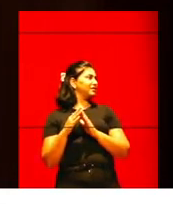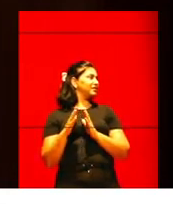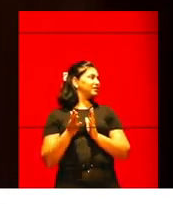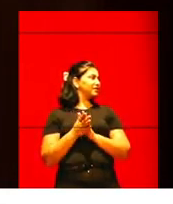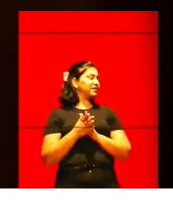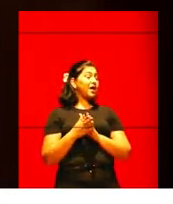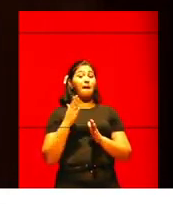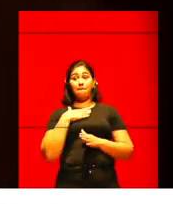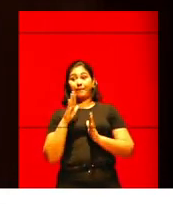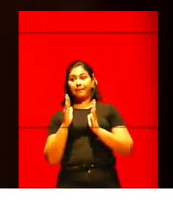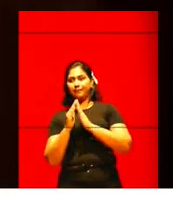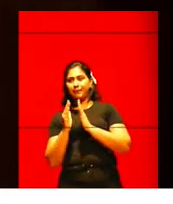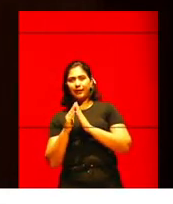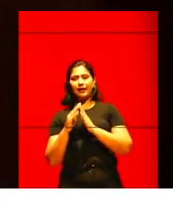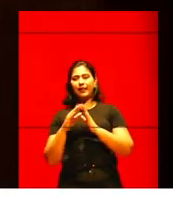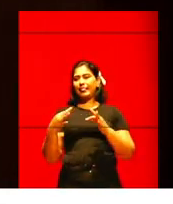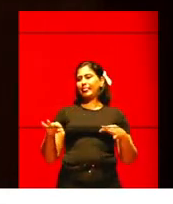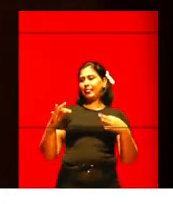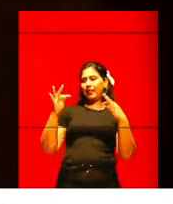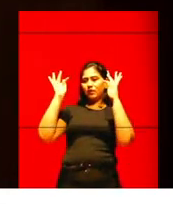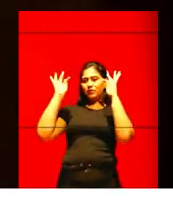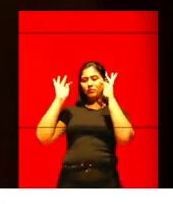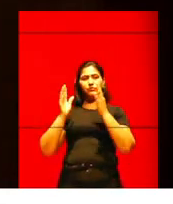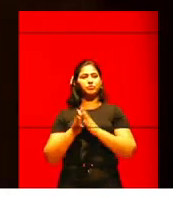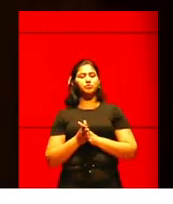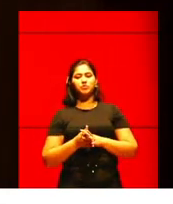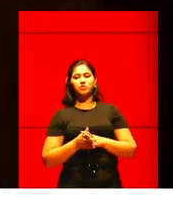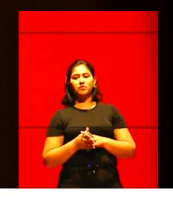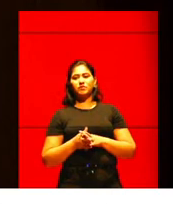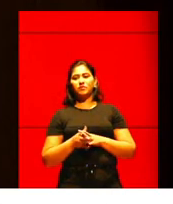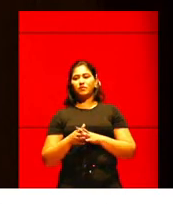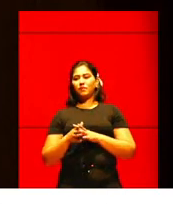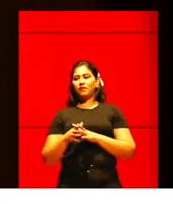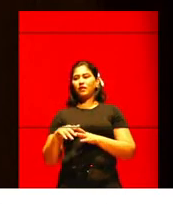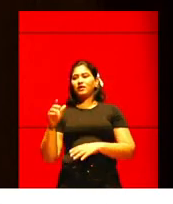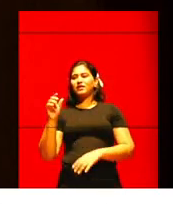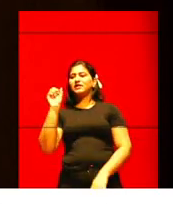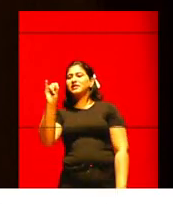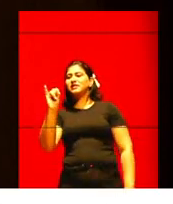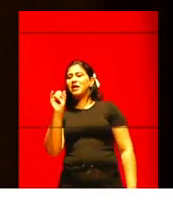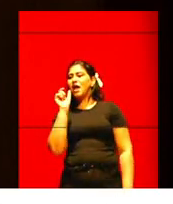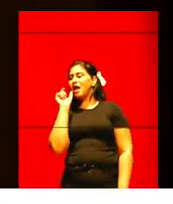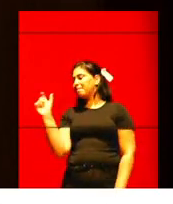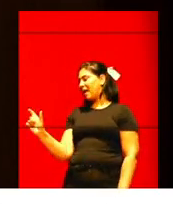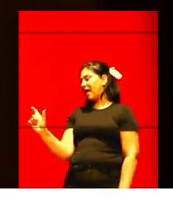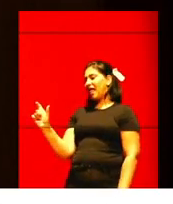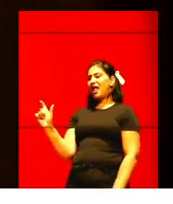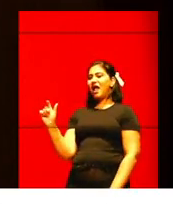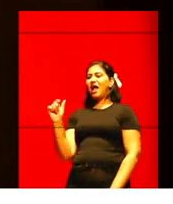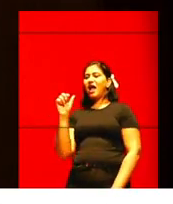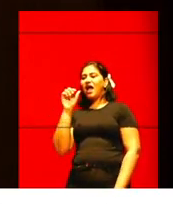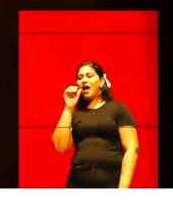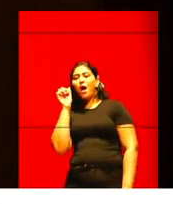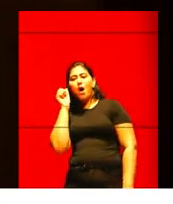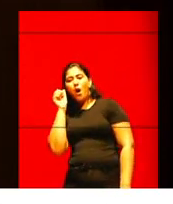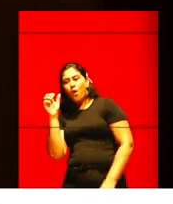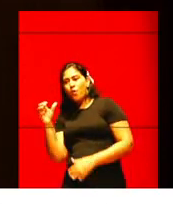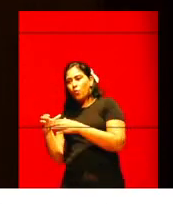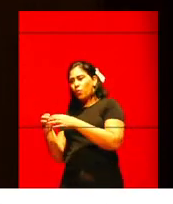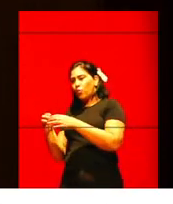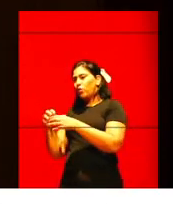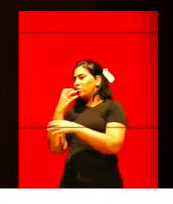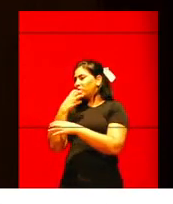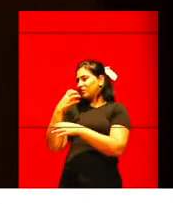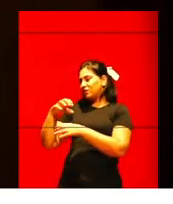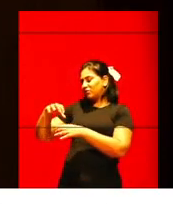Entendi. Minha casa tecnológica. Tu chega em casa e fala, Alexia, boa noite. Alexia diz, boa noite, senhor,